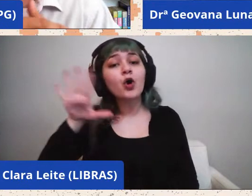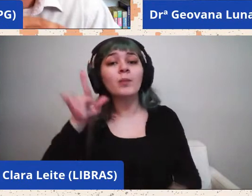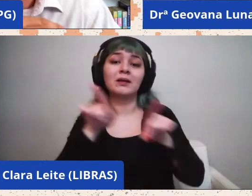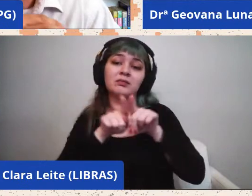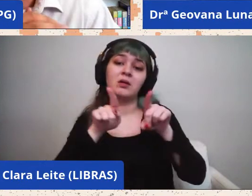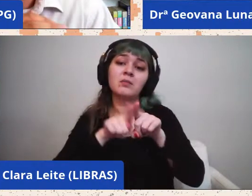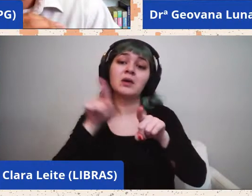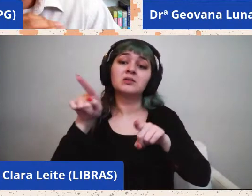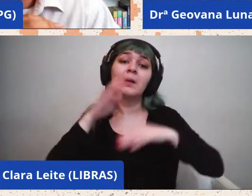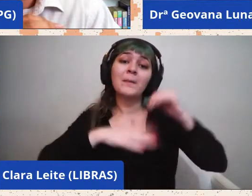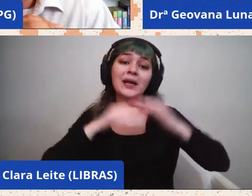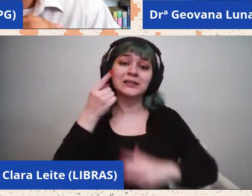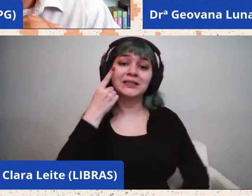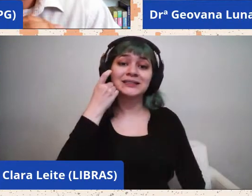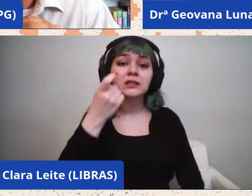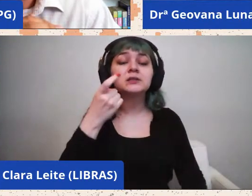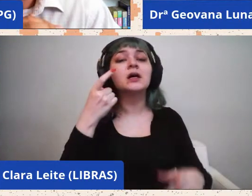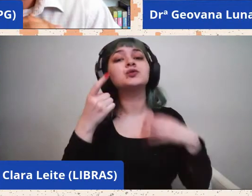interessante no sentido